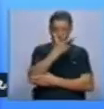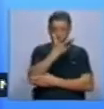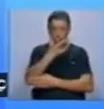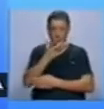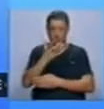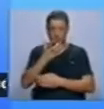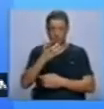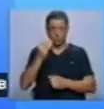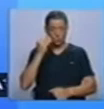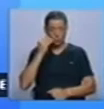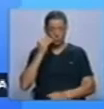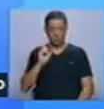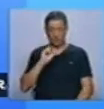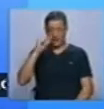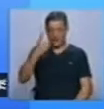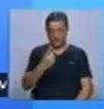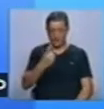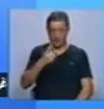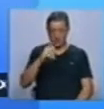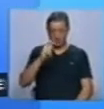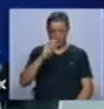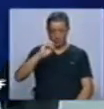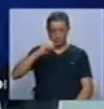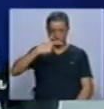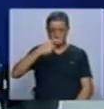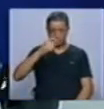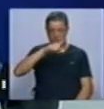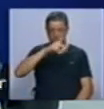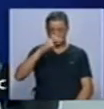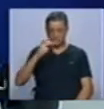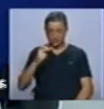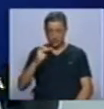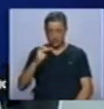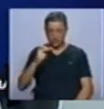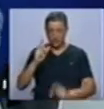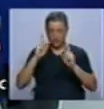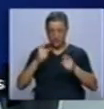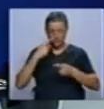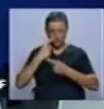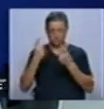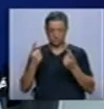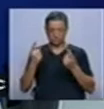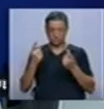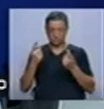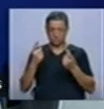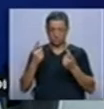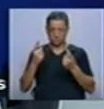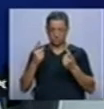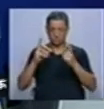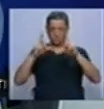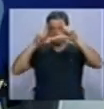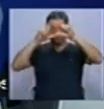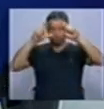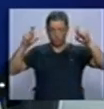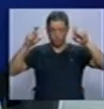nota final, e muito rapidamente, Estela, uma nota para todos os designers gráficos, curiosamente. A Agência Espacial Portuguesa